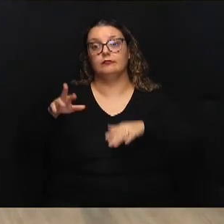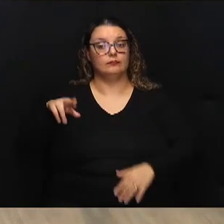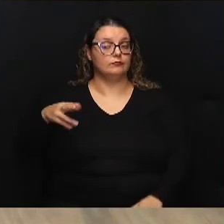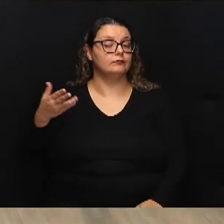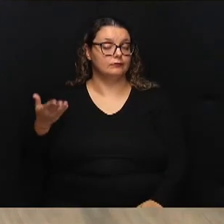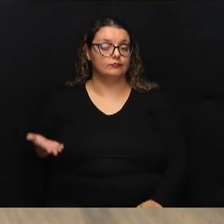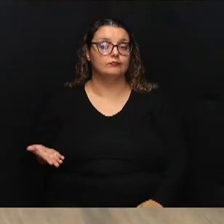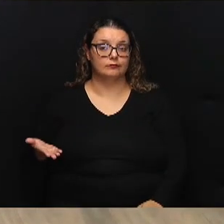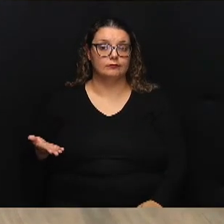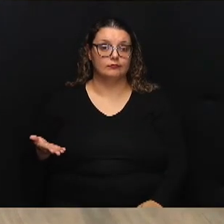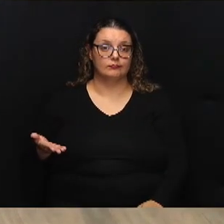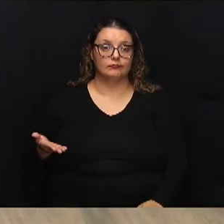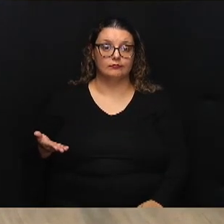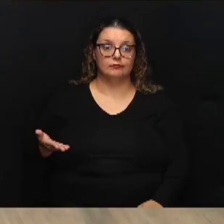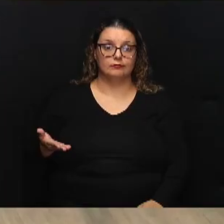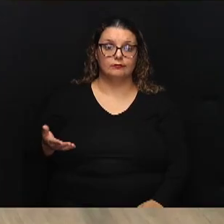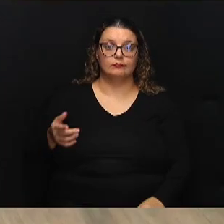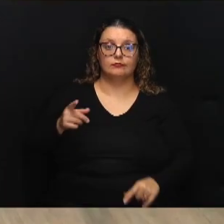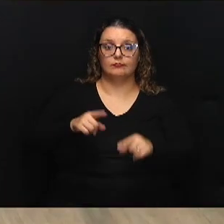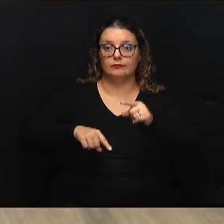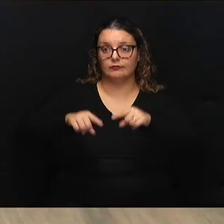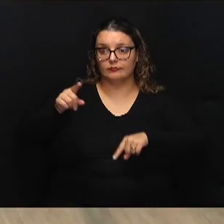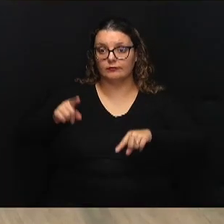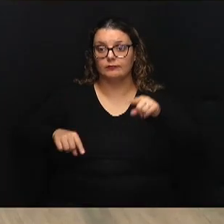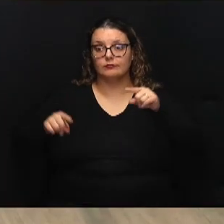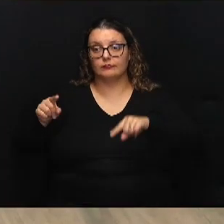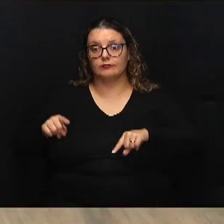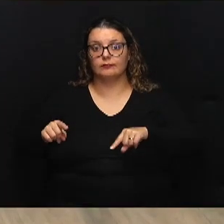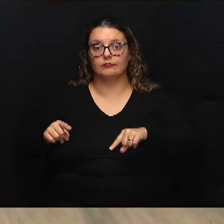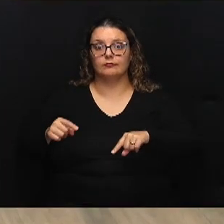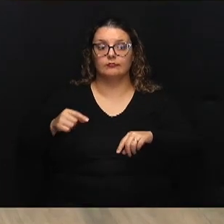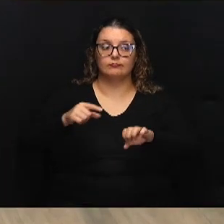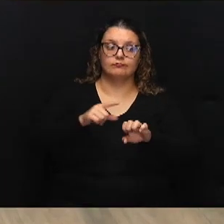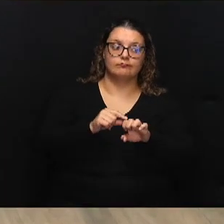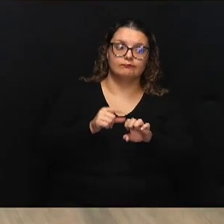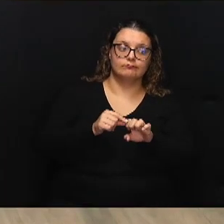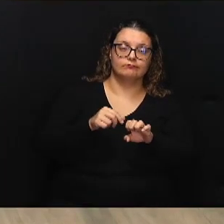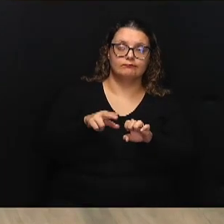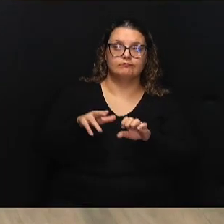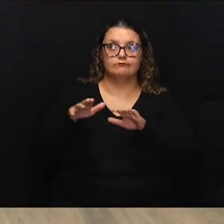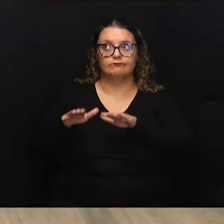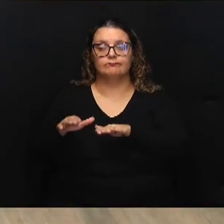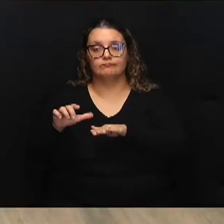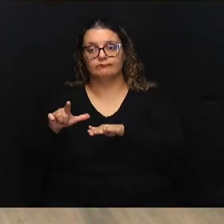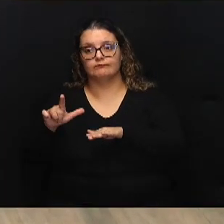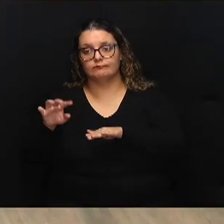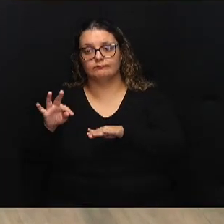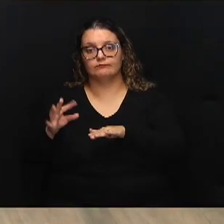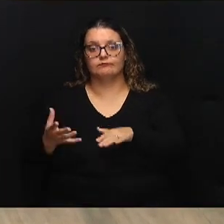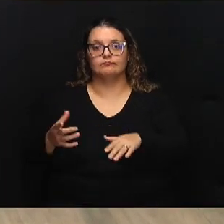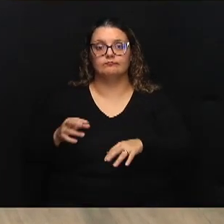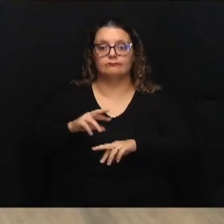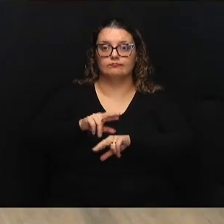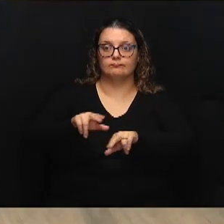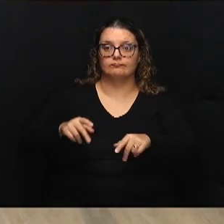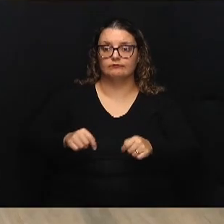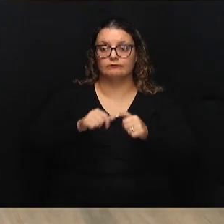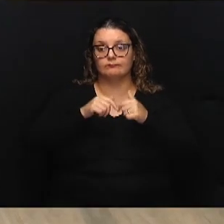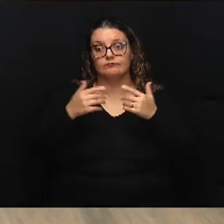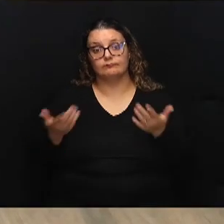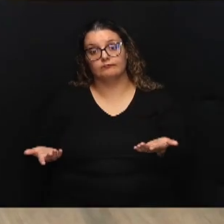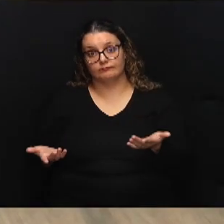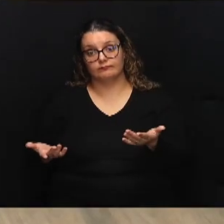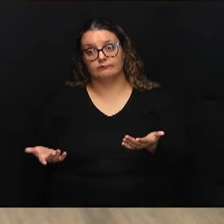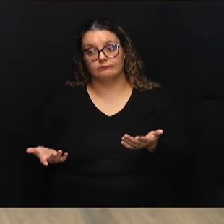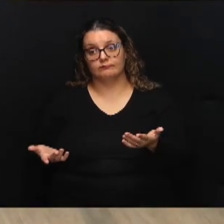disso, ela oscila muito, vou empreender ou eu vou ficar na empresa e ter todos esses benefícios, né?